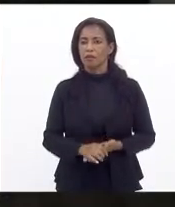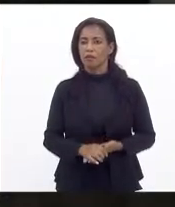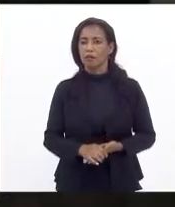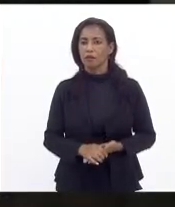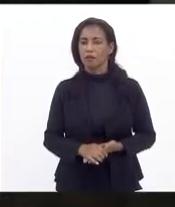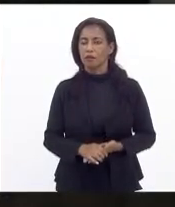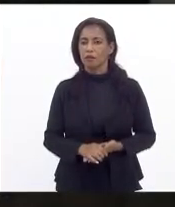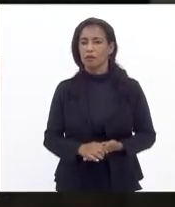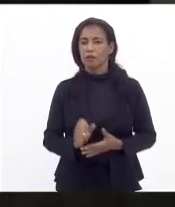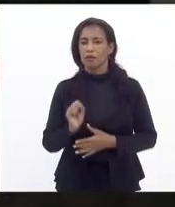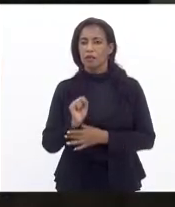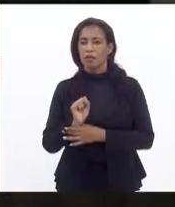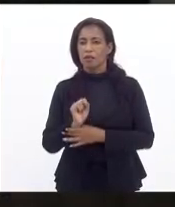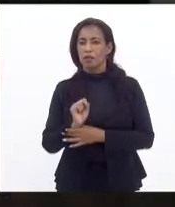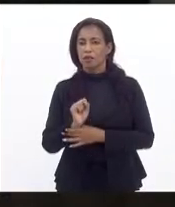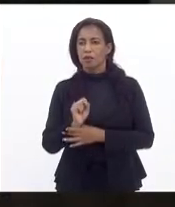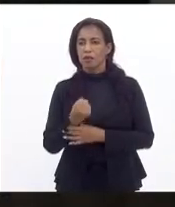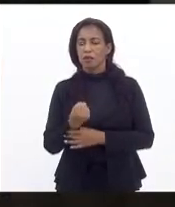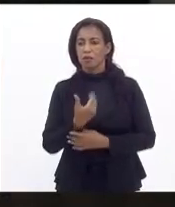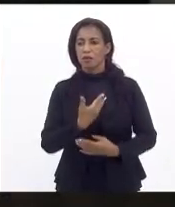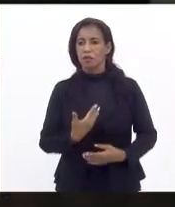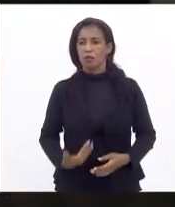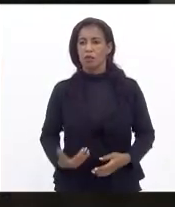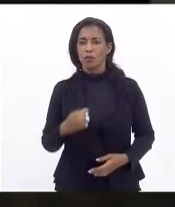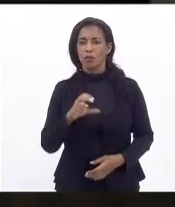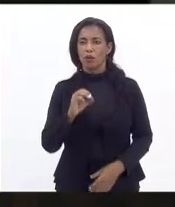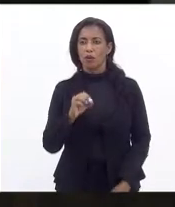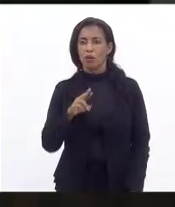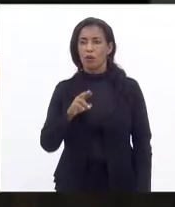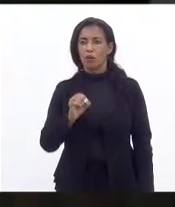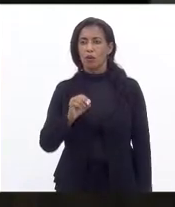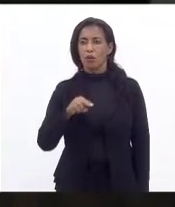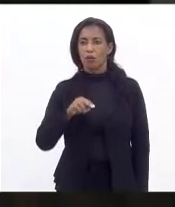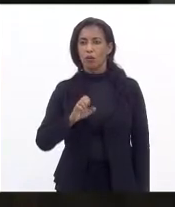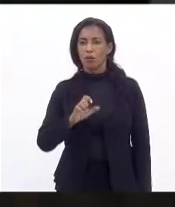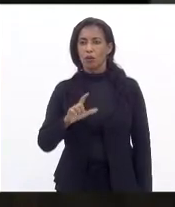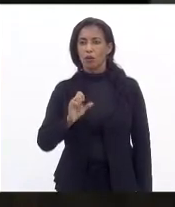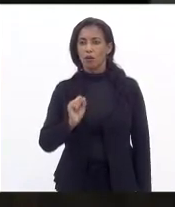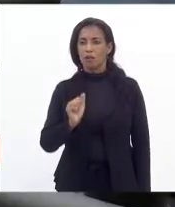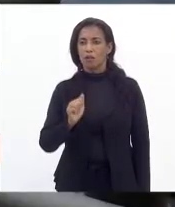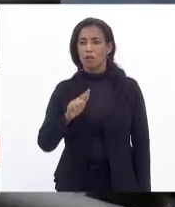Segurança Pública, deputado Coronel Salema.